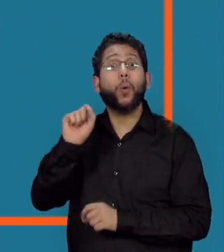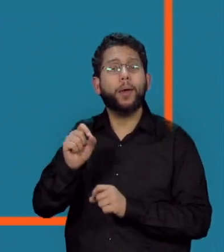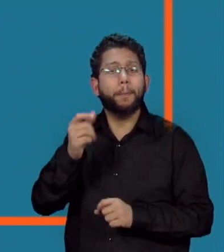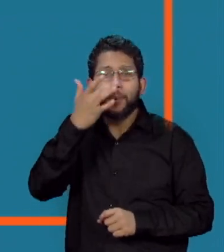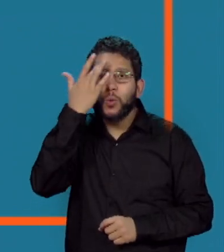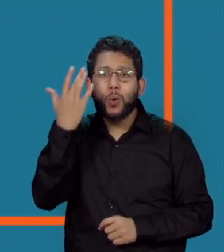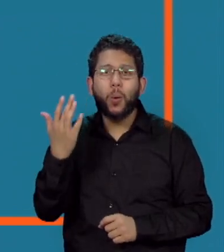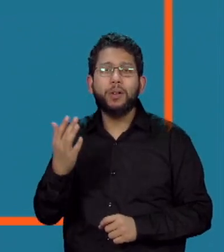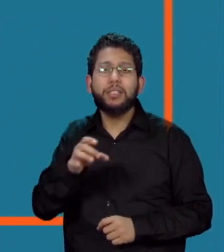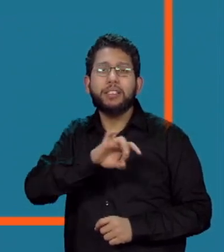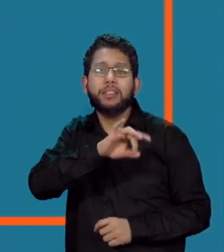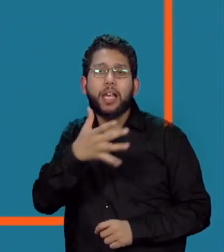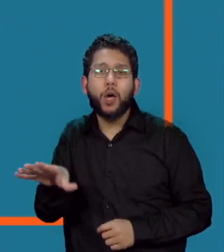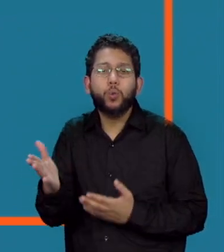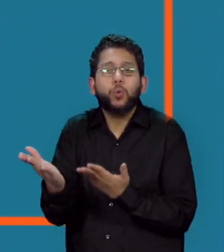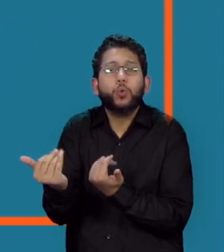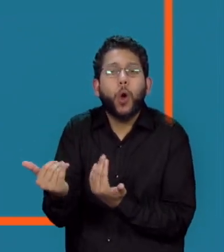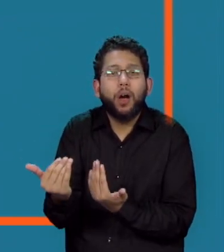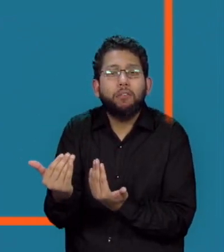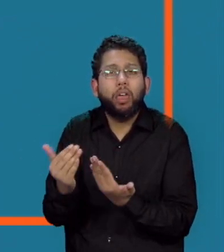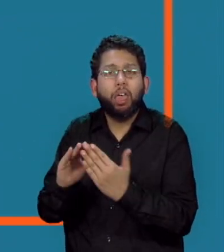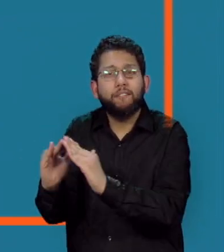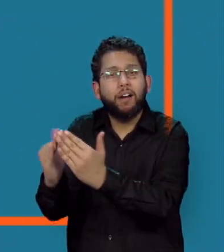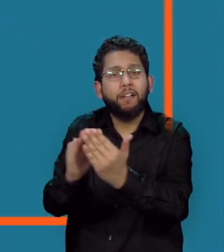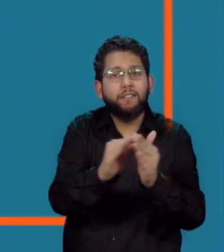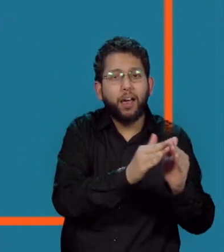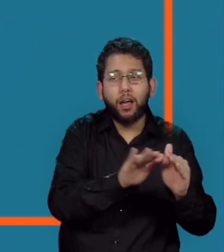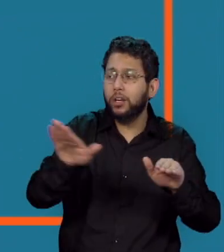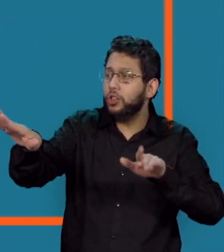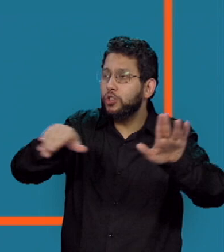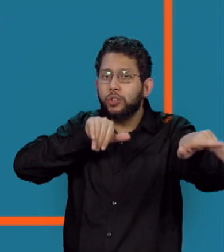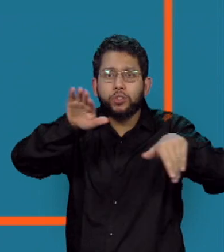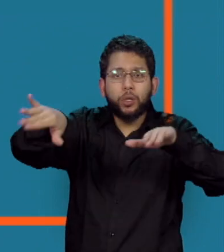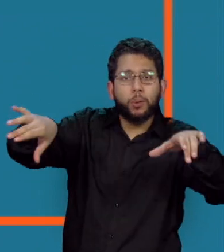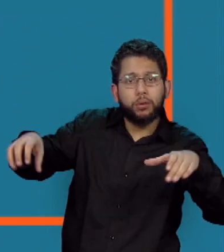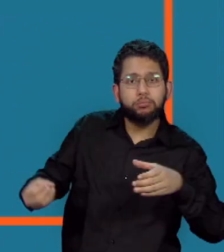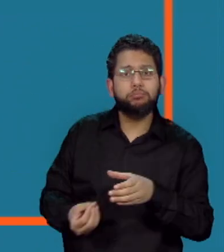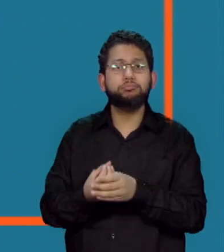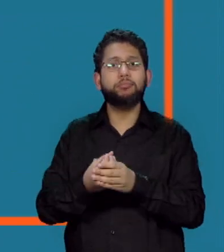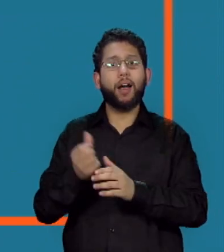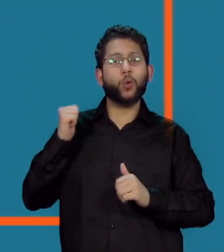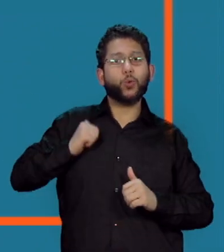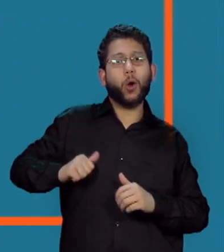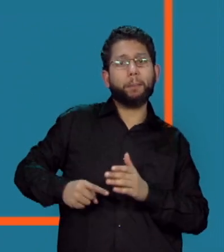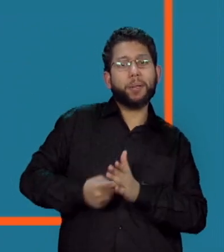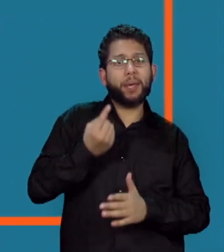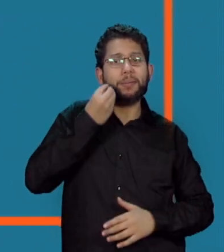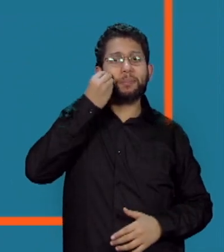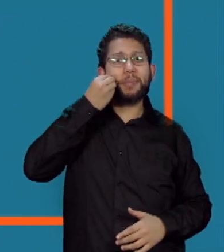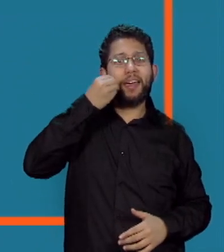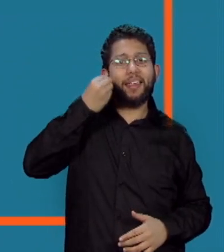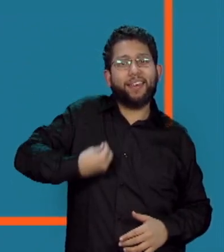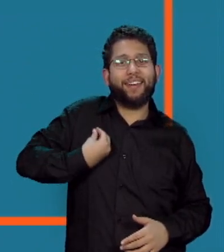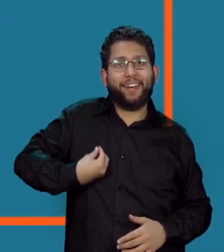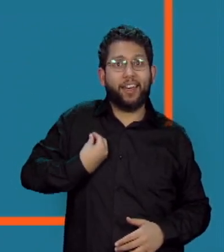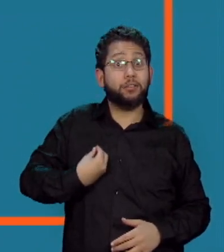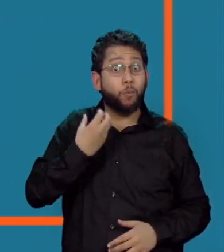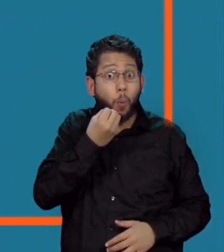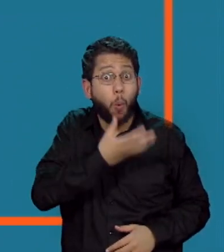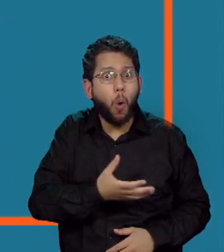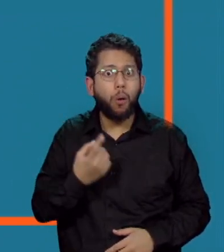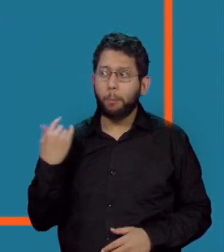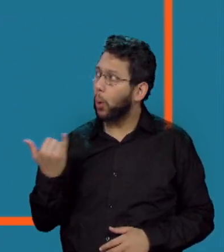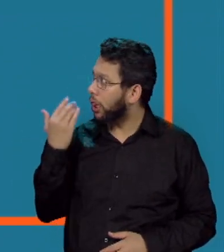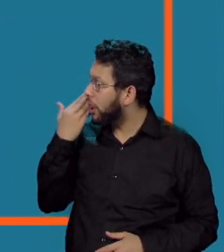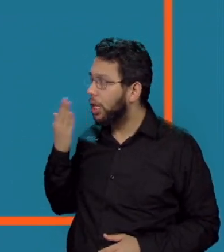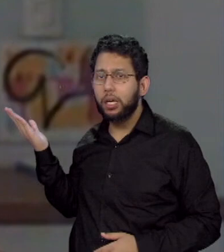da periferia de Santos para atuarem na sua equipe técnica. E aquela experiência foi tão boa, foi tão importante